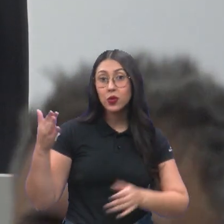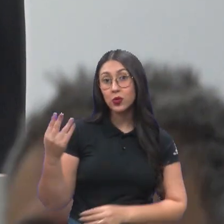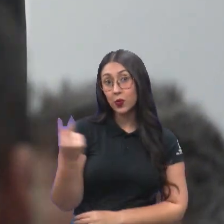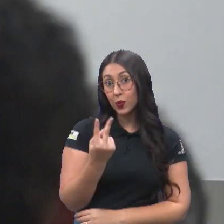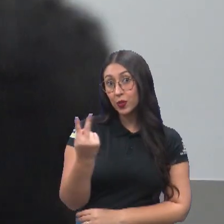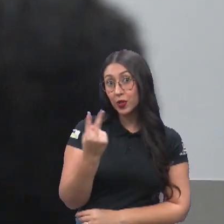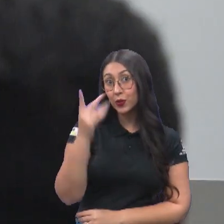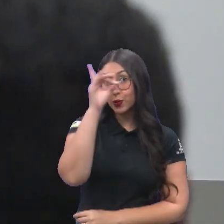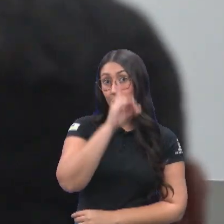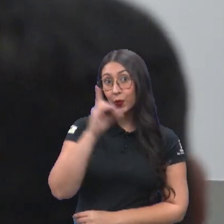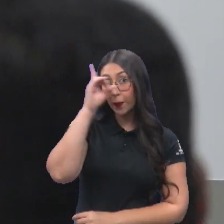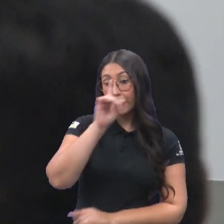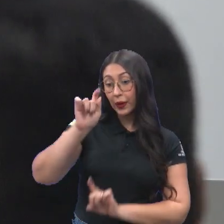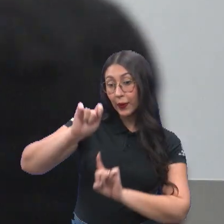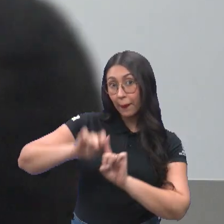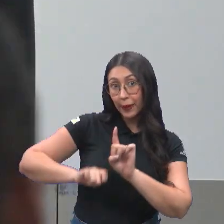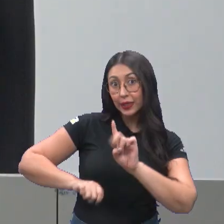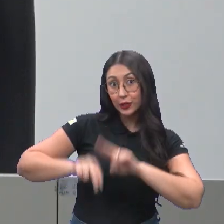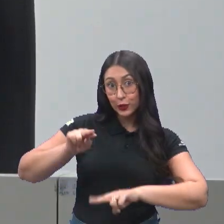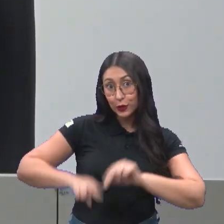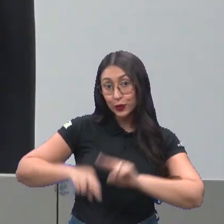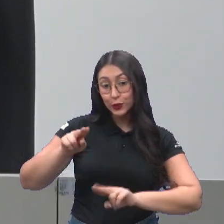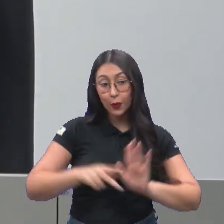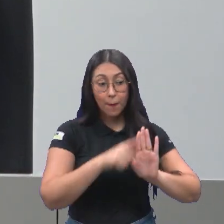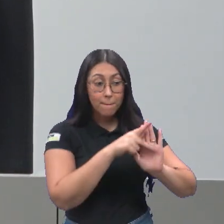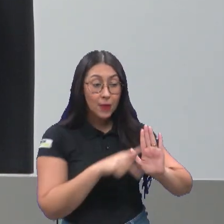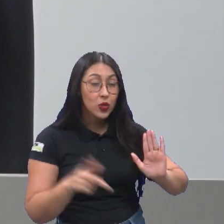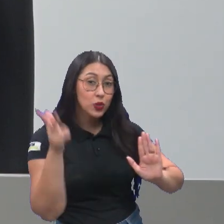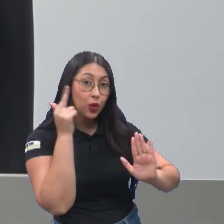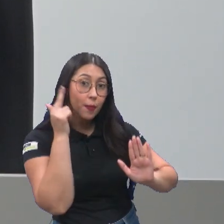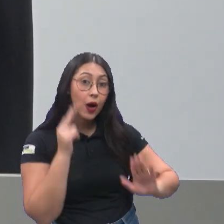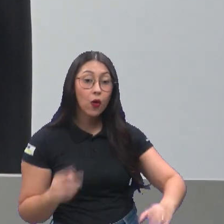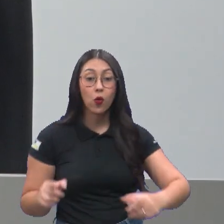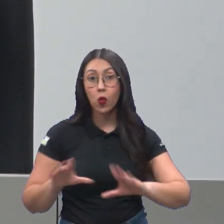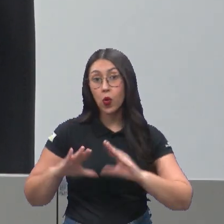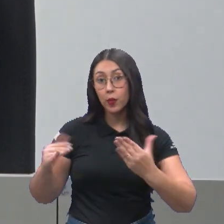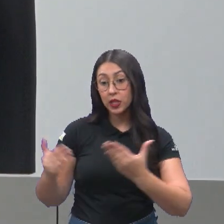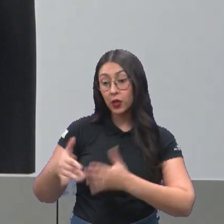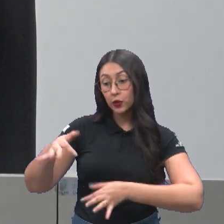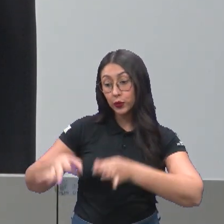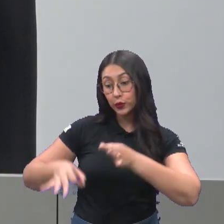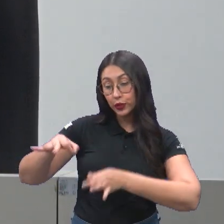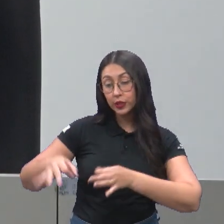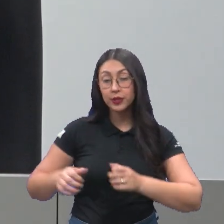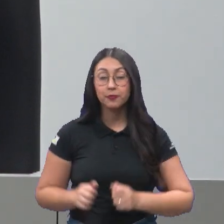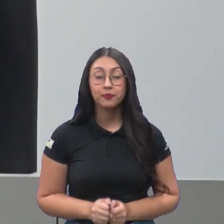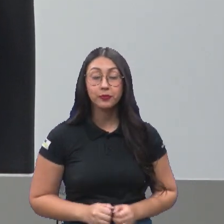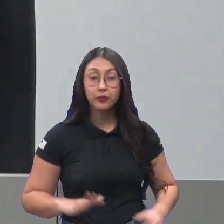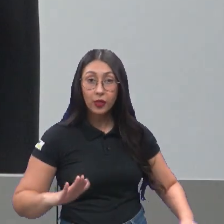de junho. Rito ordinário. Comissão Justiça. Processo número